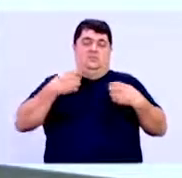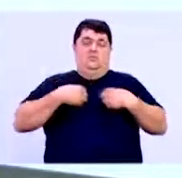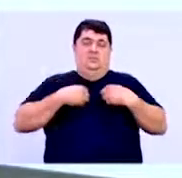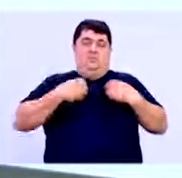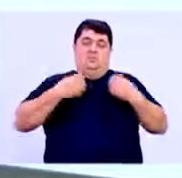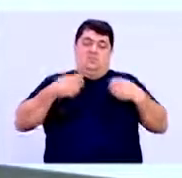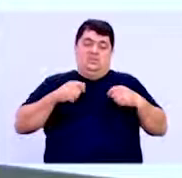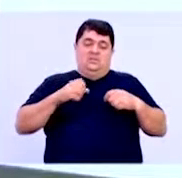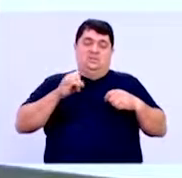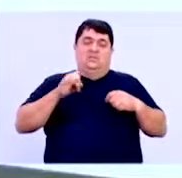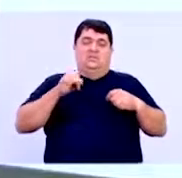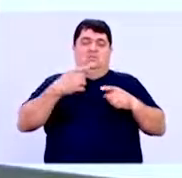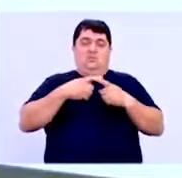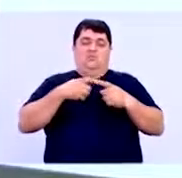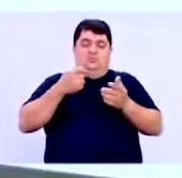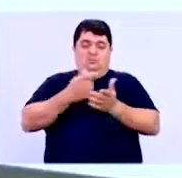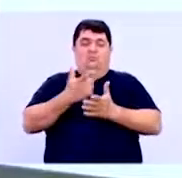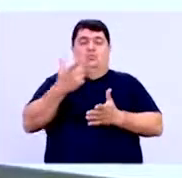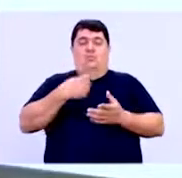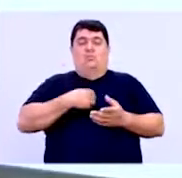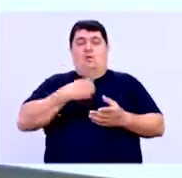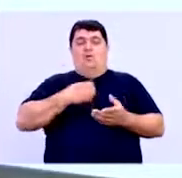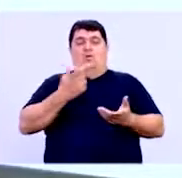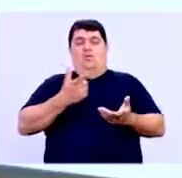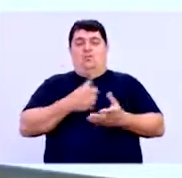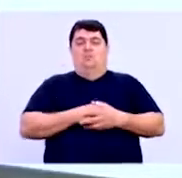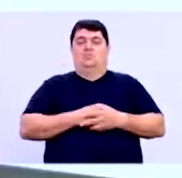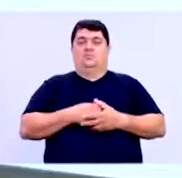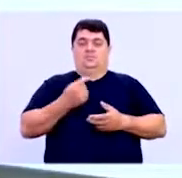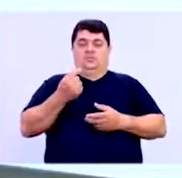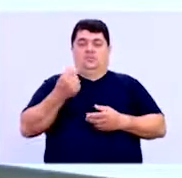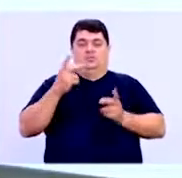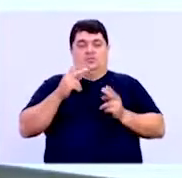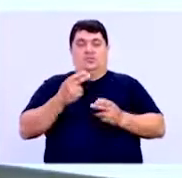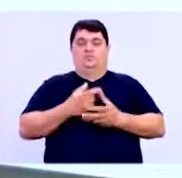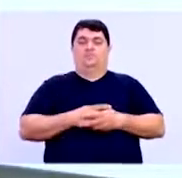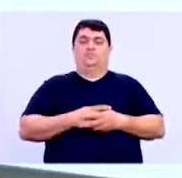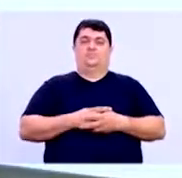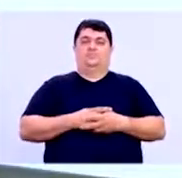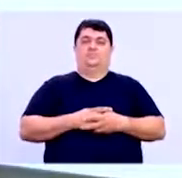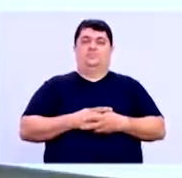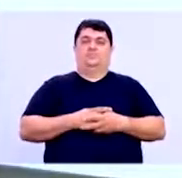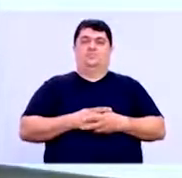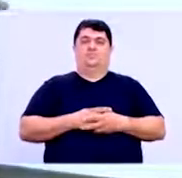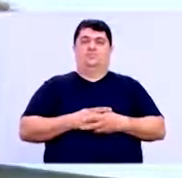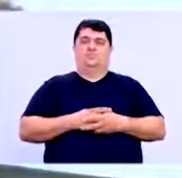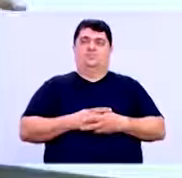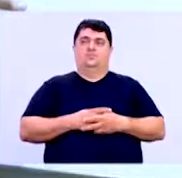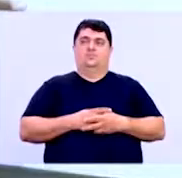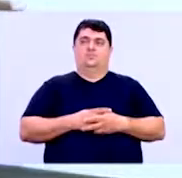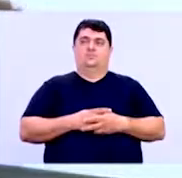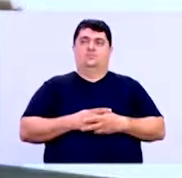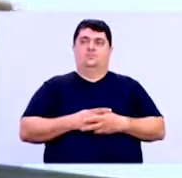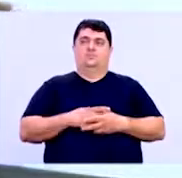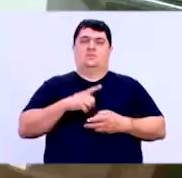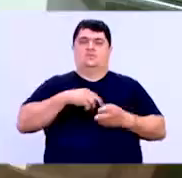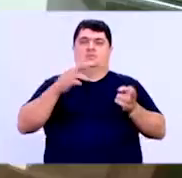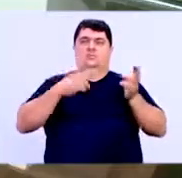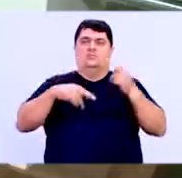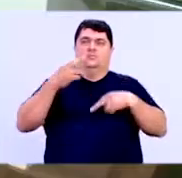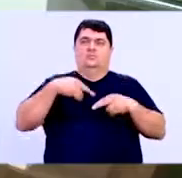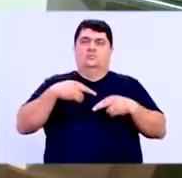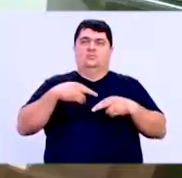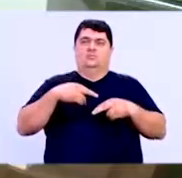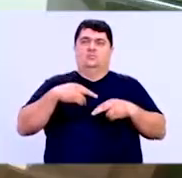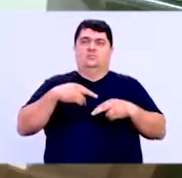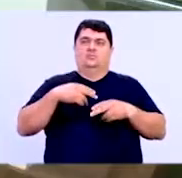para gastar, você precisou ter dinheiro ou ter o crédito. Tudo bem, Denise? Ótimo. Temos também mais respostas, né? Para a mesma